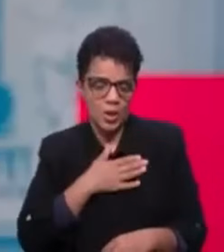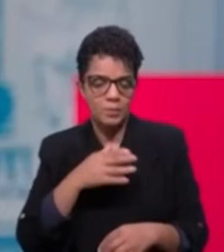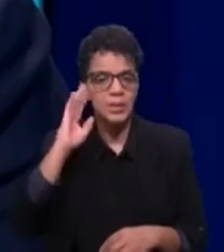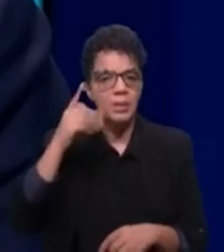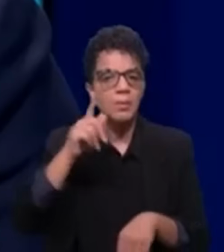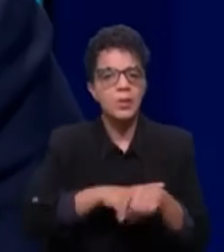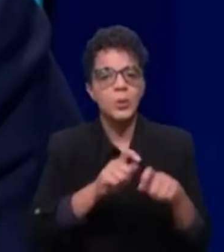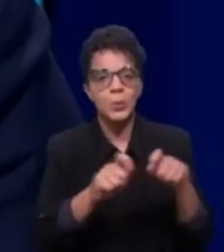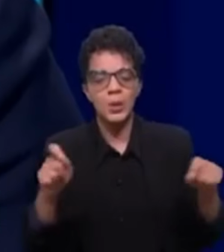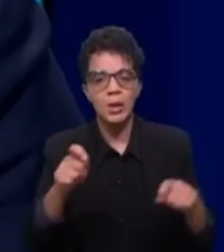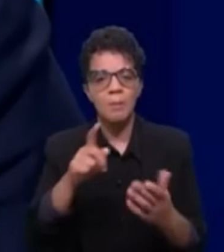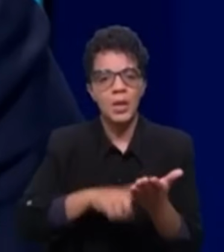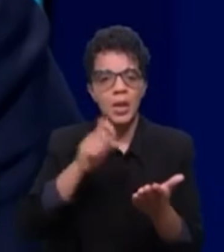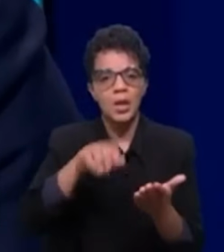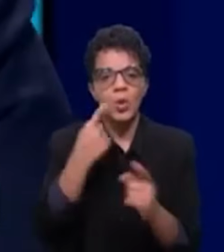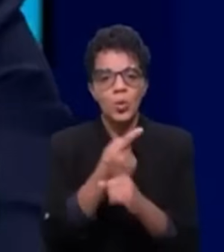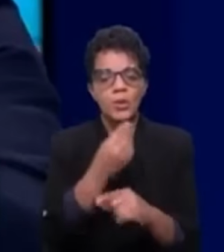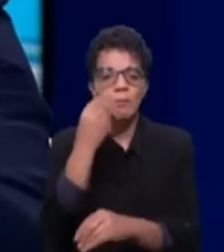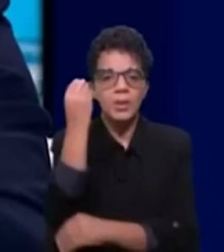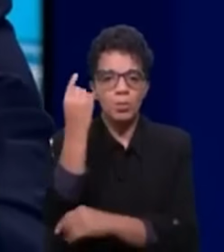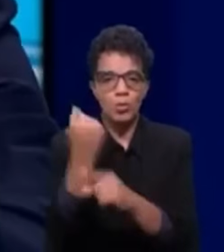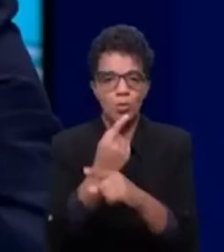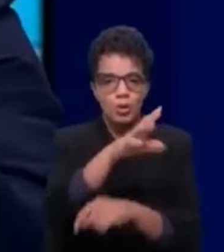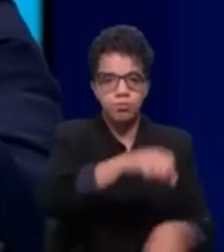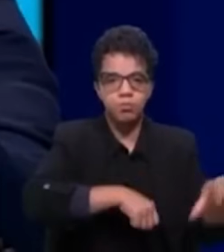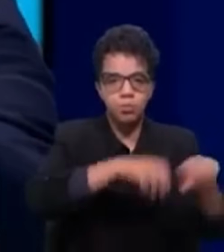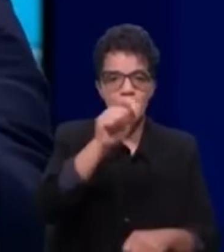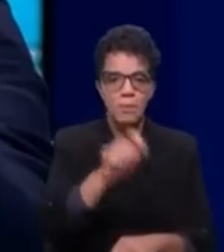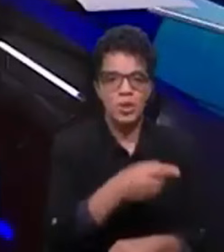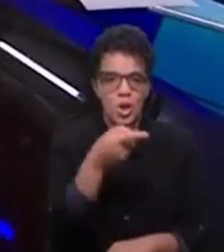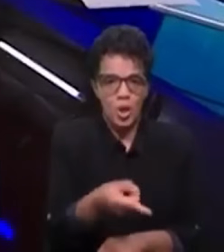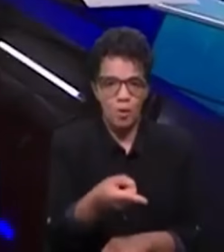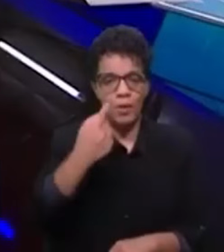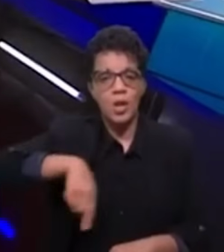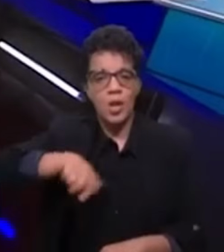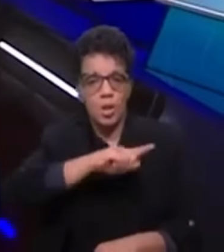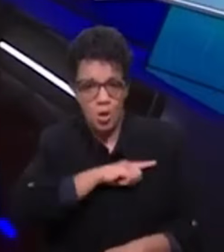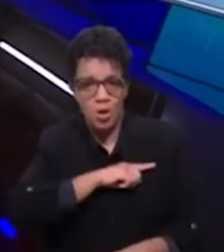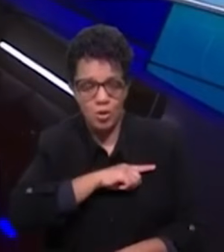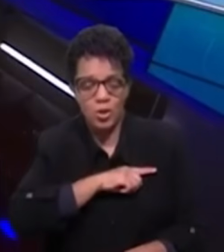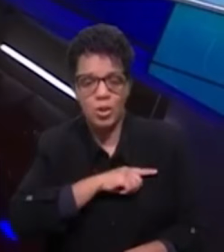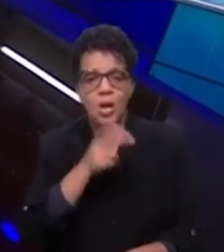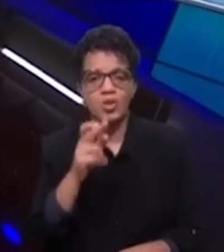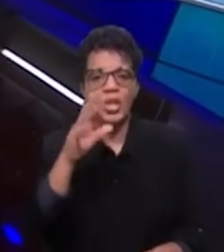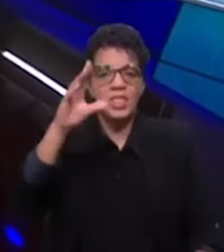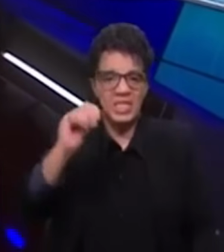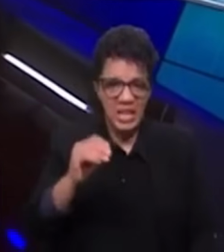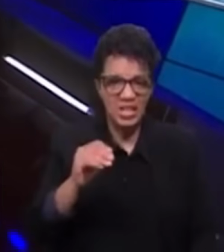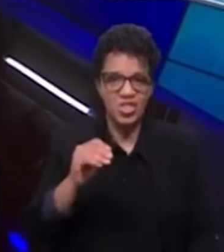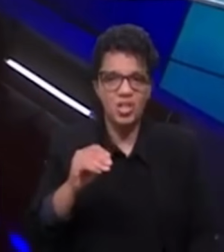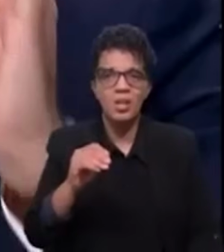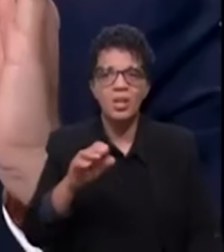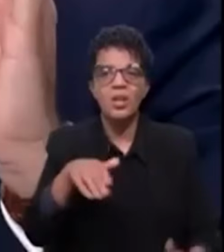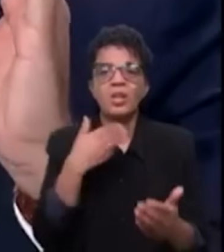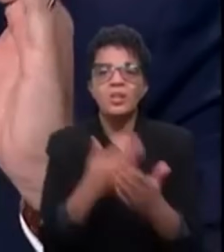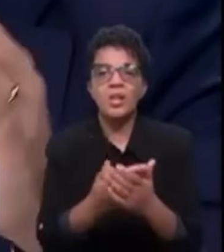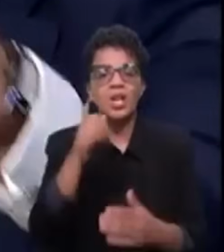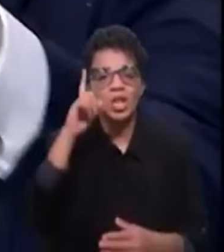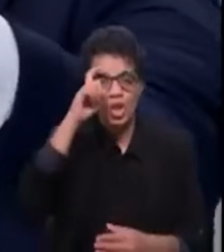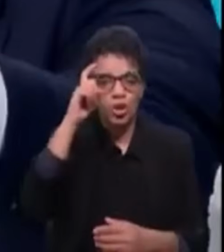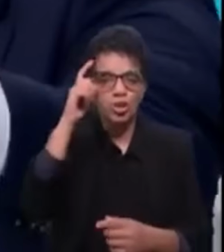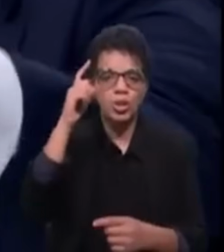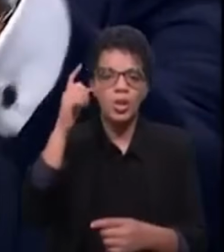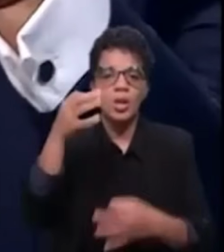banqueiros americanos foi julgado e o seu património foi apreendido em 9 meses Nós estamos Nós estamos há 10 anos para julgar o José Sócrates